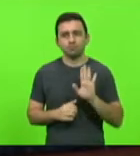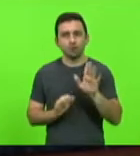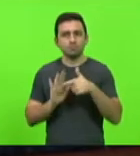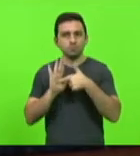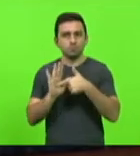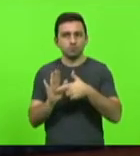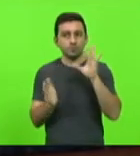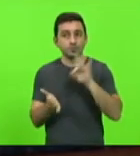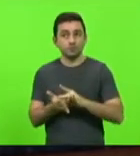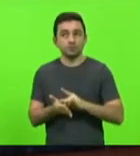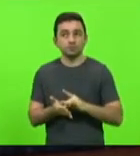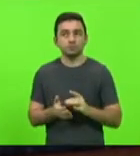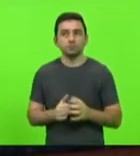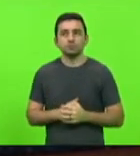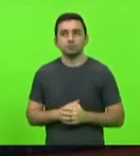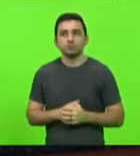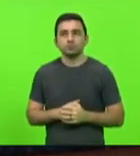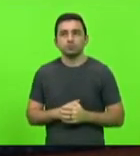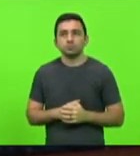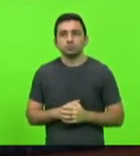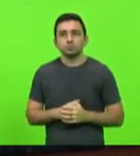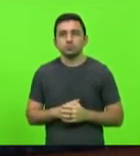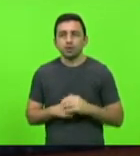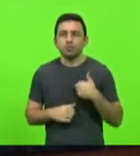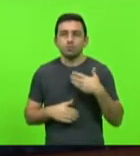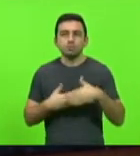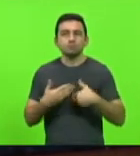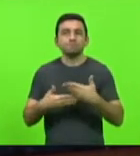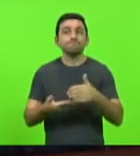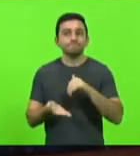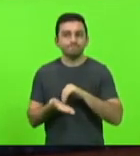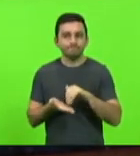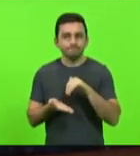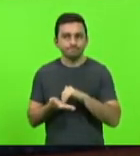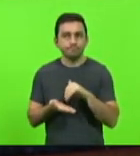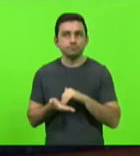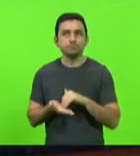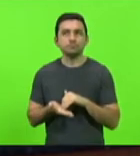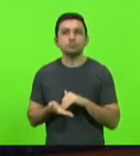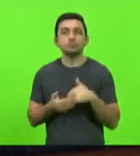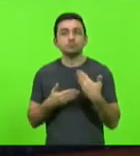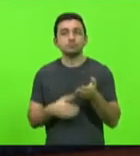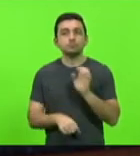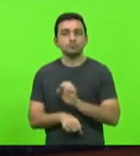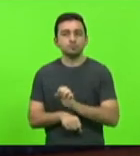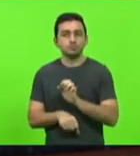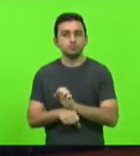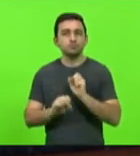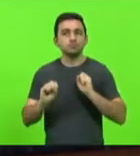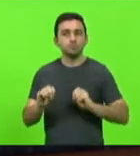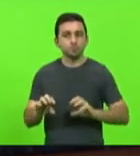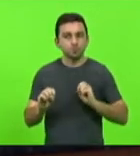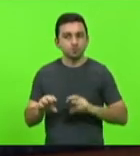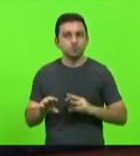fatos. Eu estou encaminhando para a Secretaria do Estado da Educação,